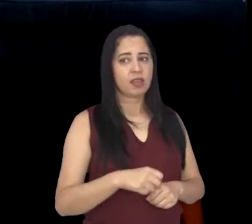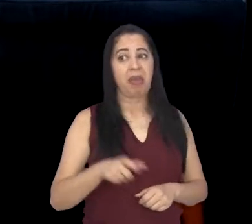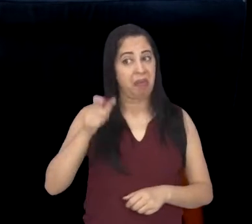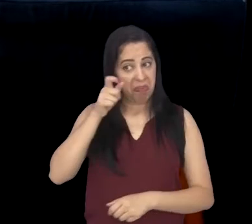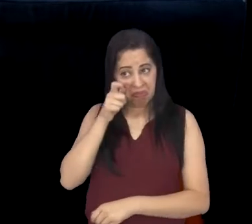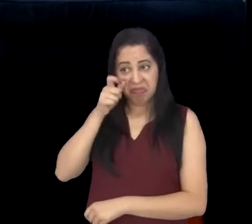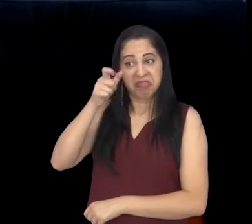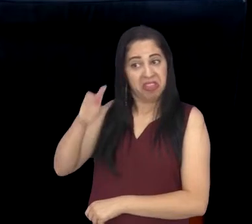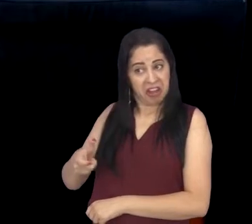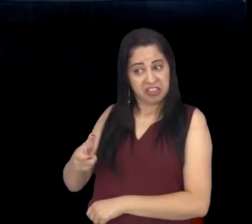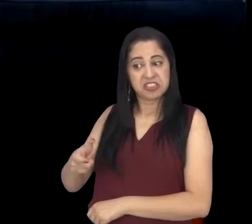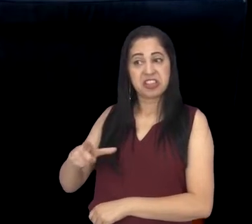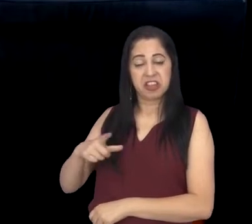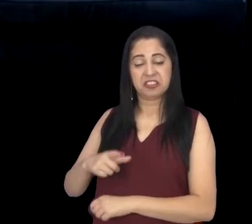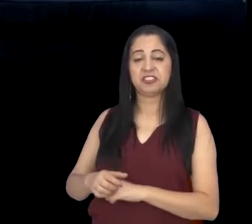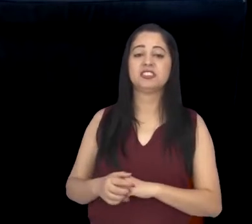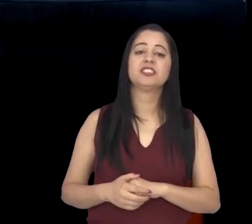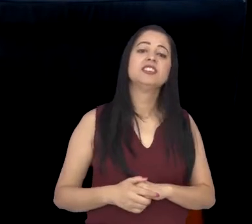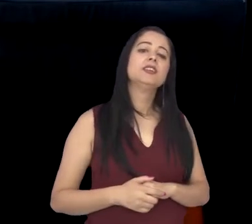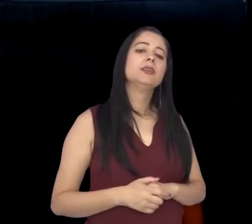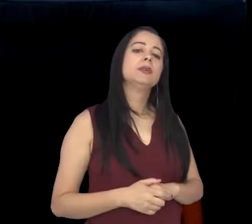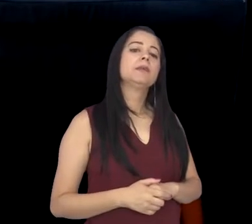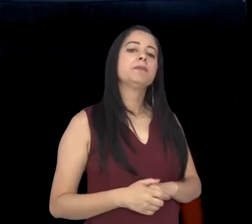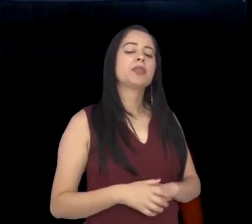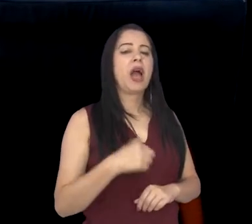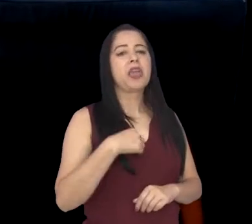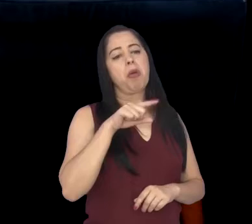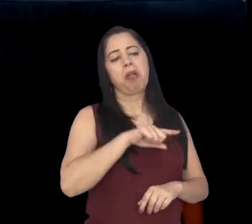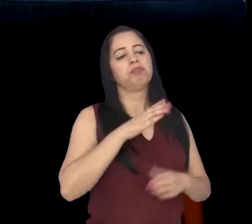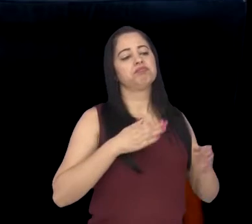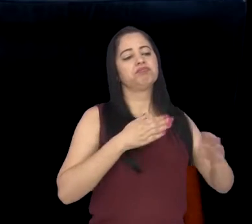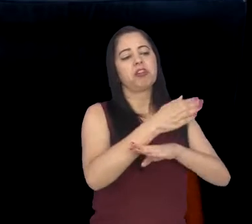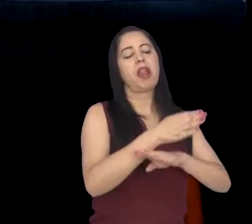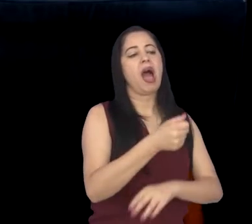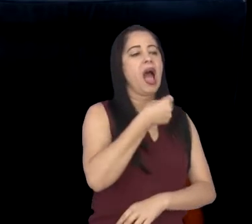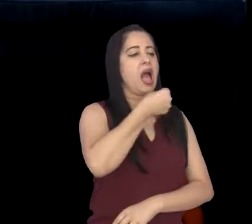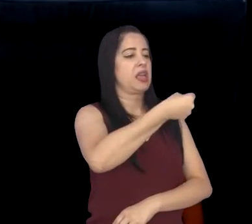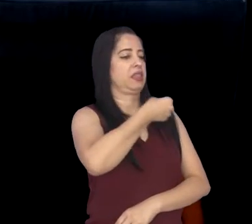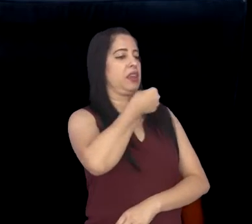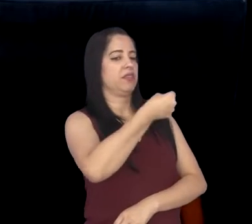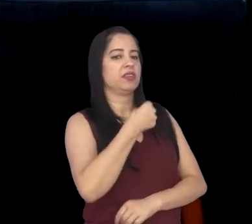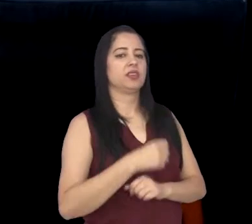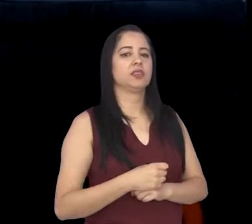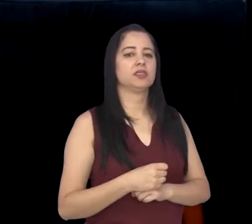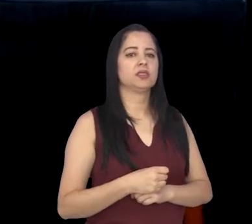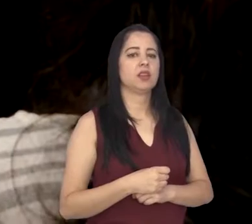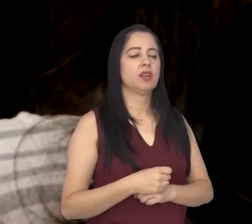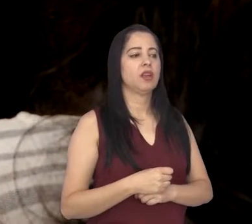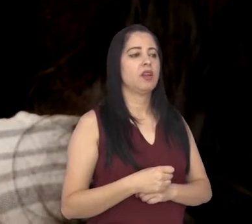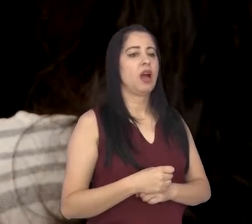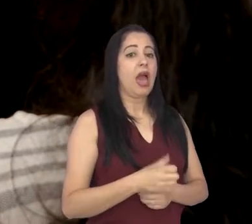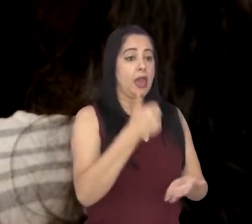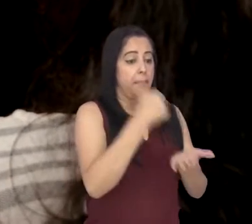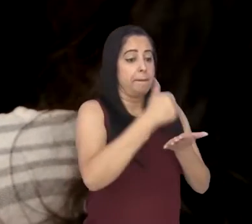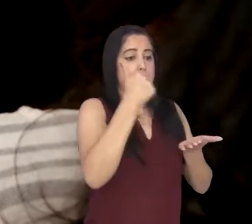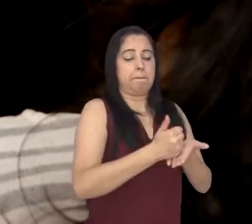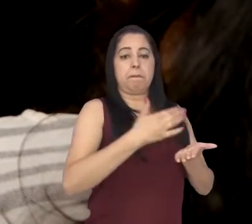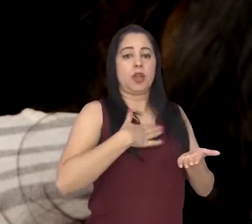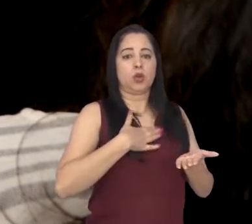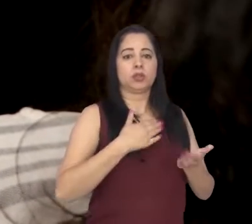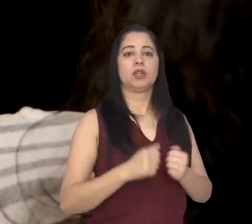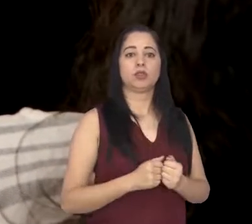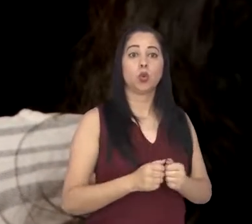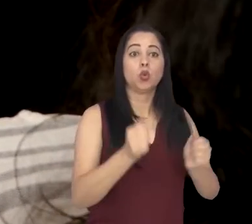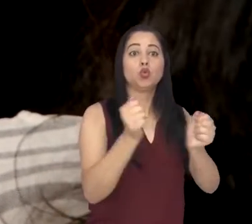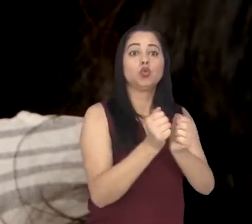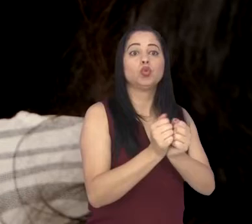interessante esse baú aí. E aí eu fiz a entrevista entre os 30 lá, e fomos admitidos, eu e o Roberto Cabrini. Nos Gente,